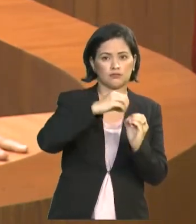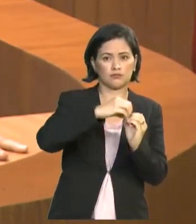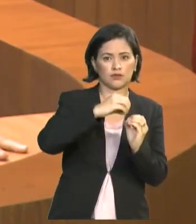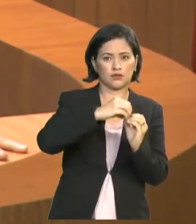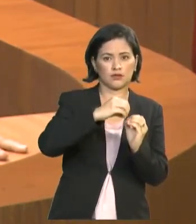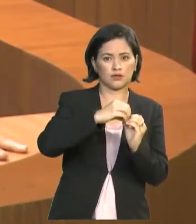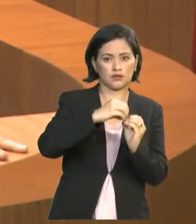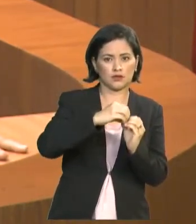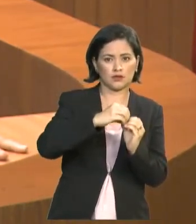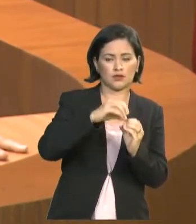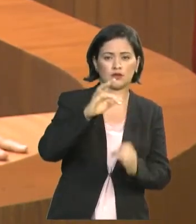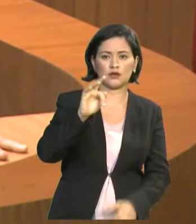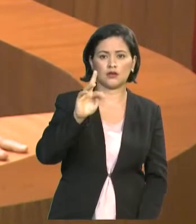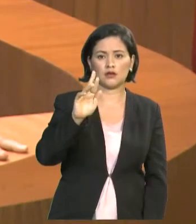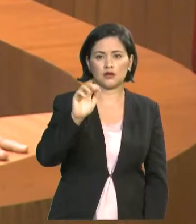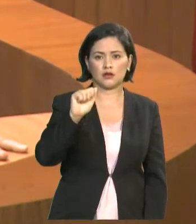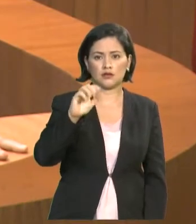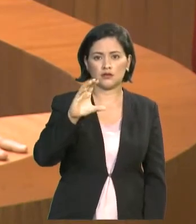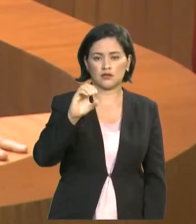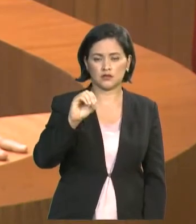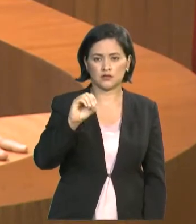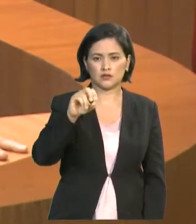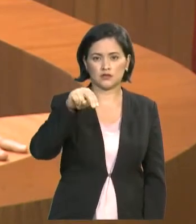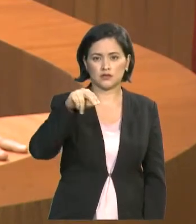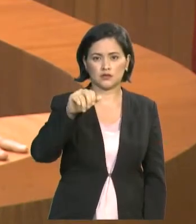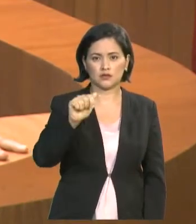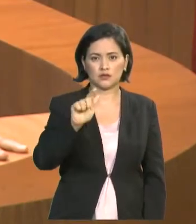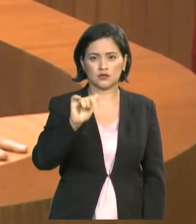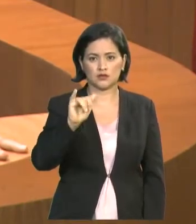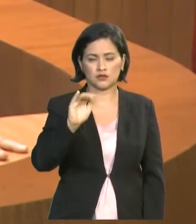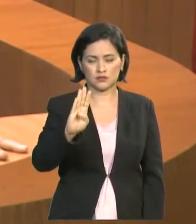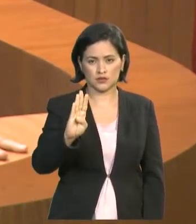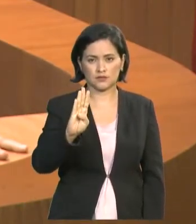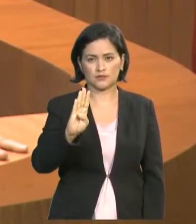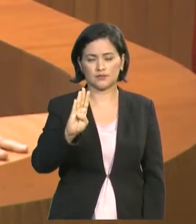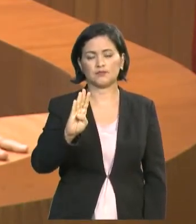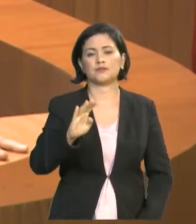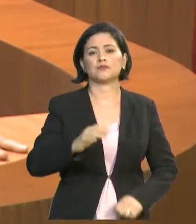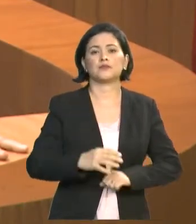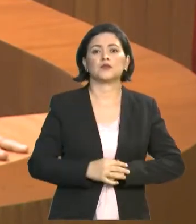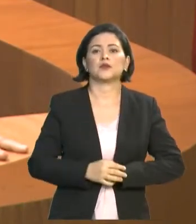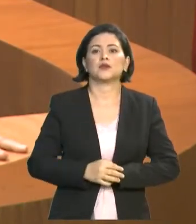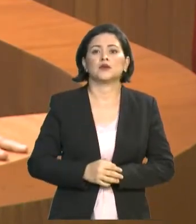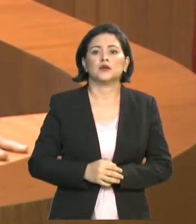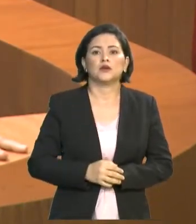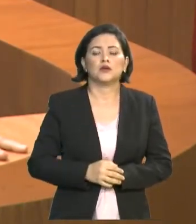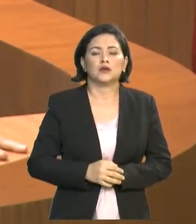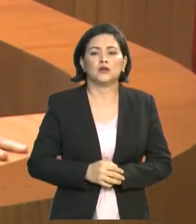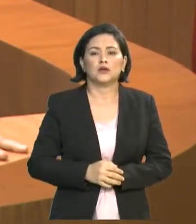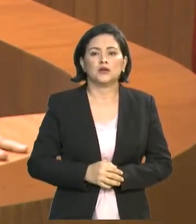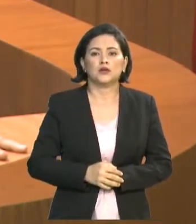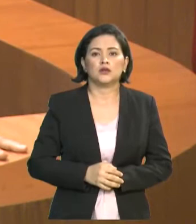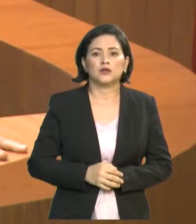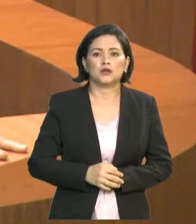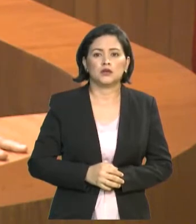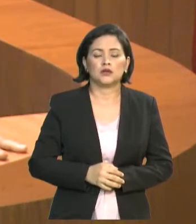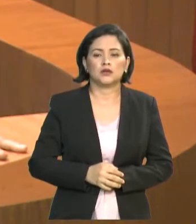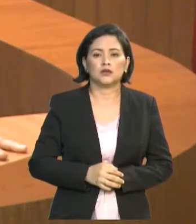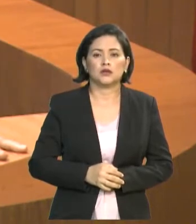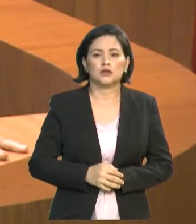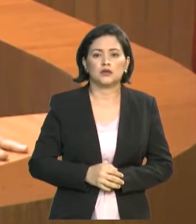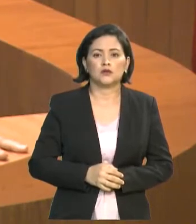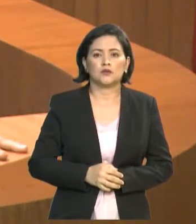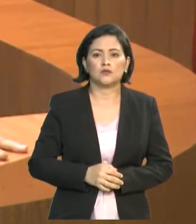Najib, um posto avançado do DETRAN para Buriticupu. O